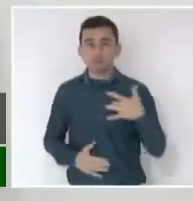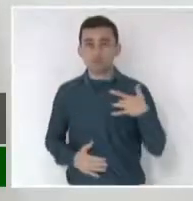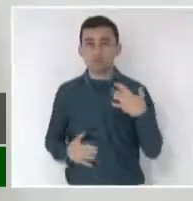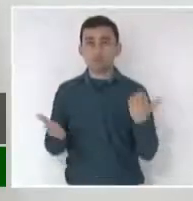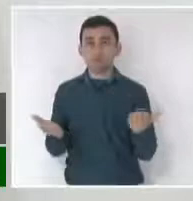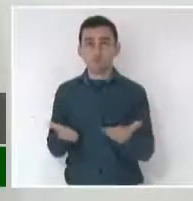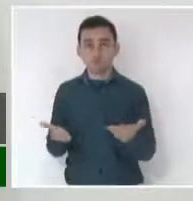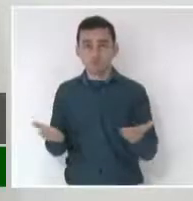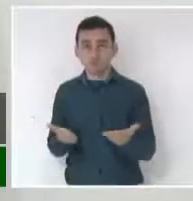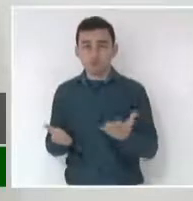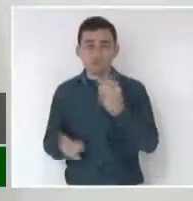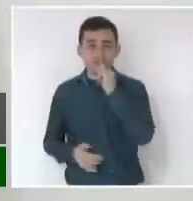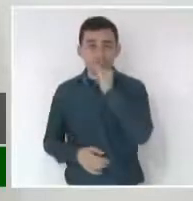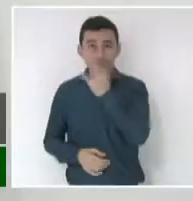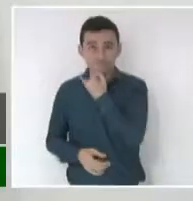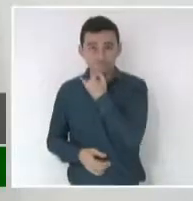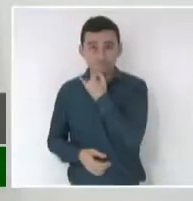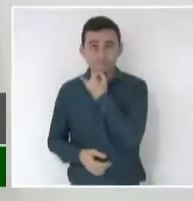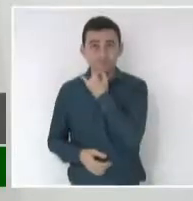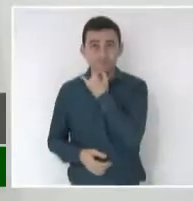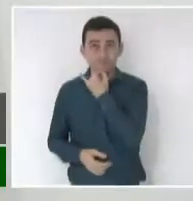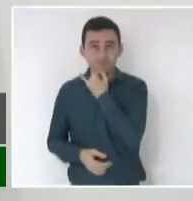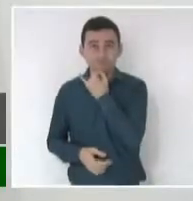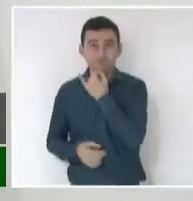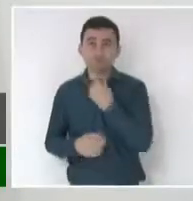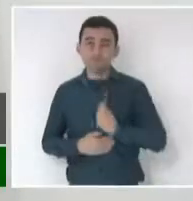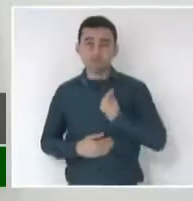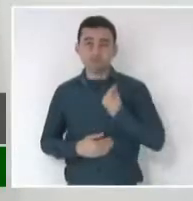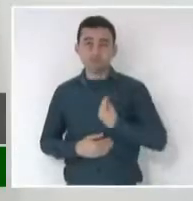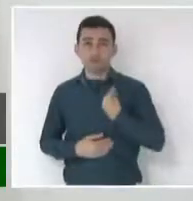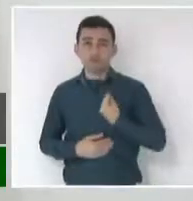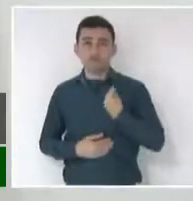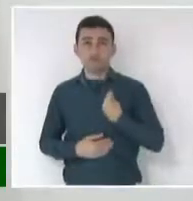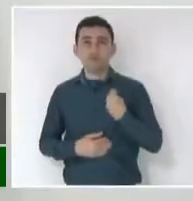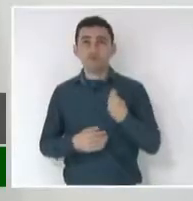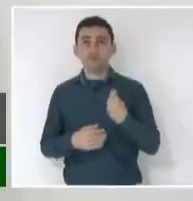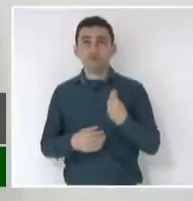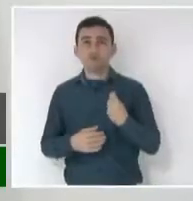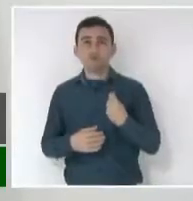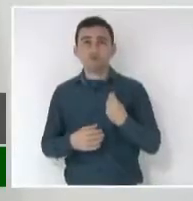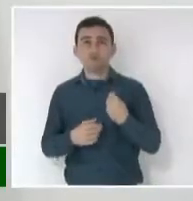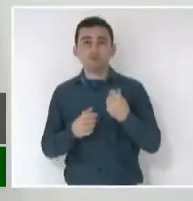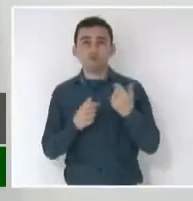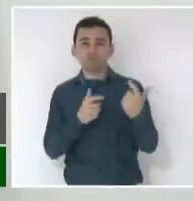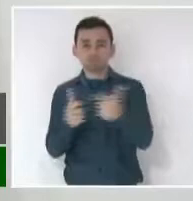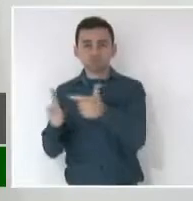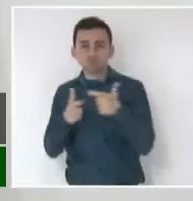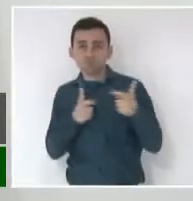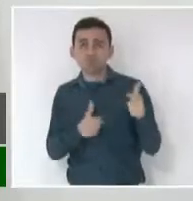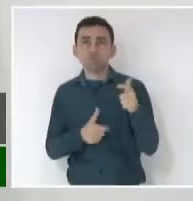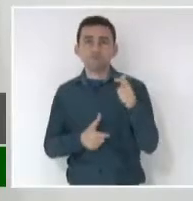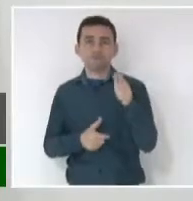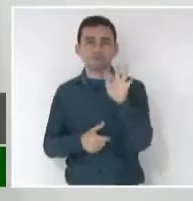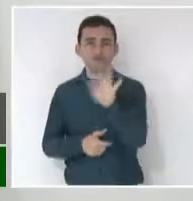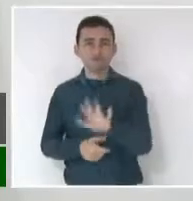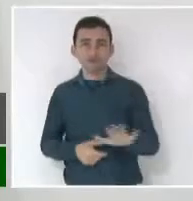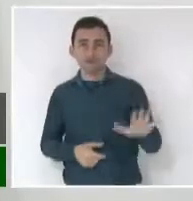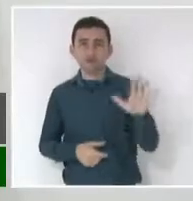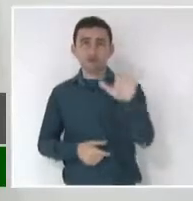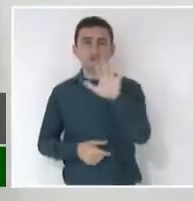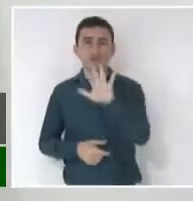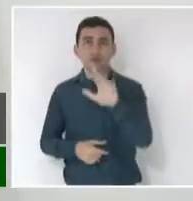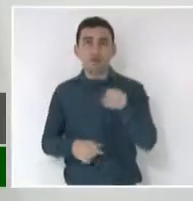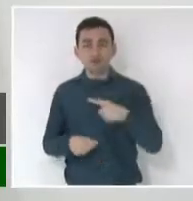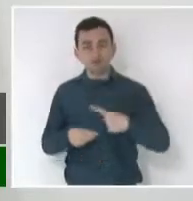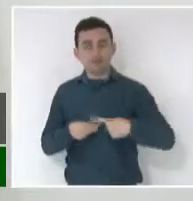hoje, infelizmente, está presente em todos os entes federados, que vai desde o